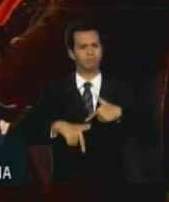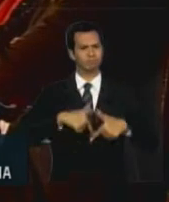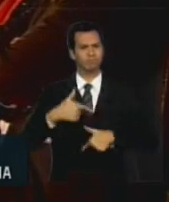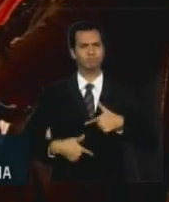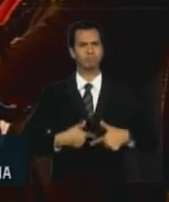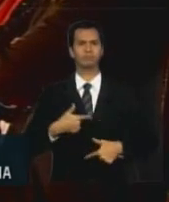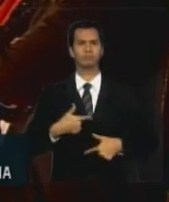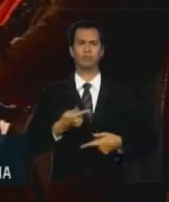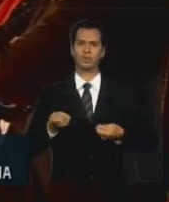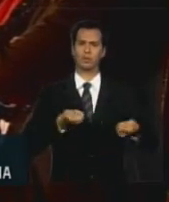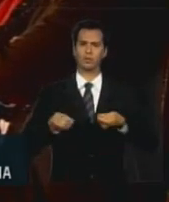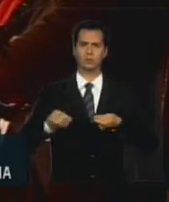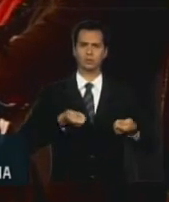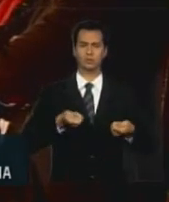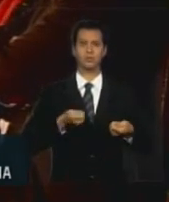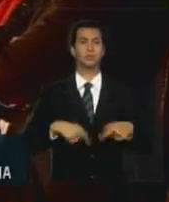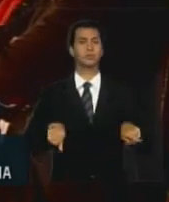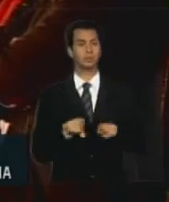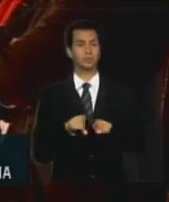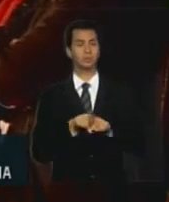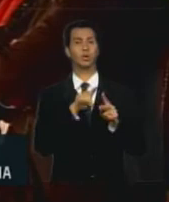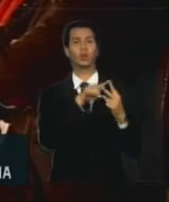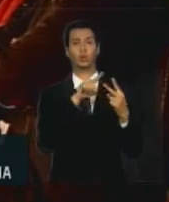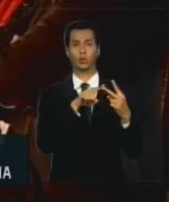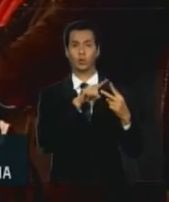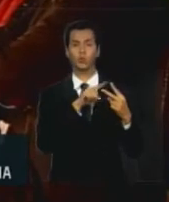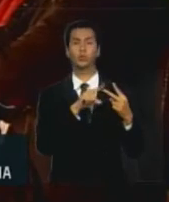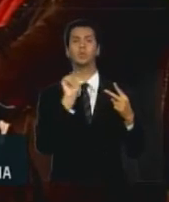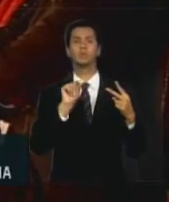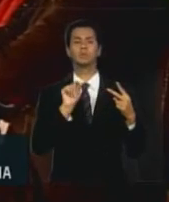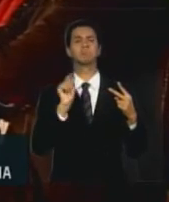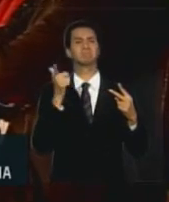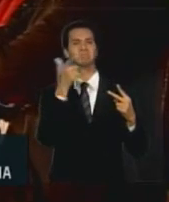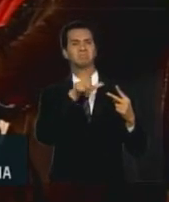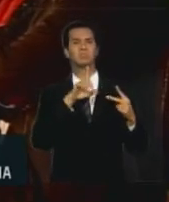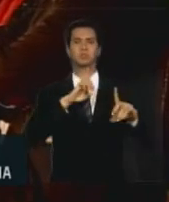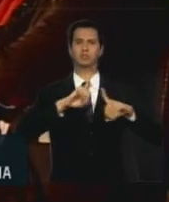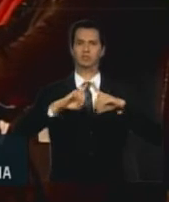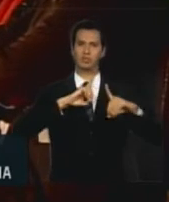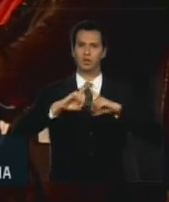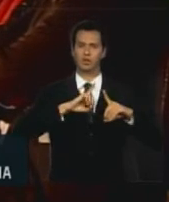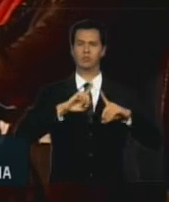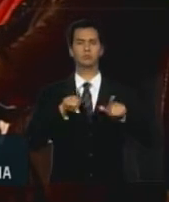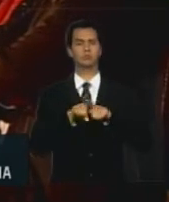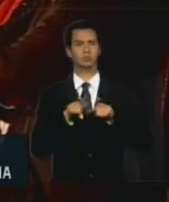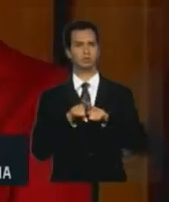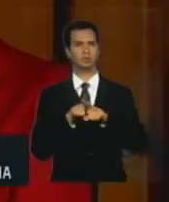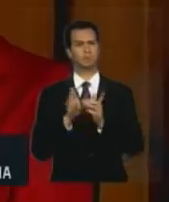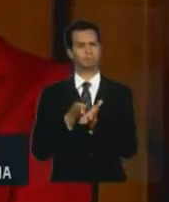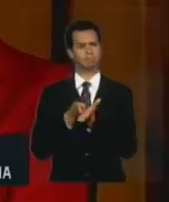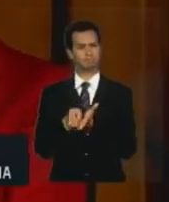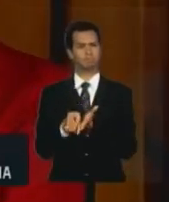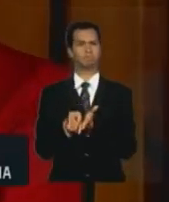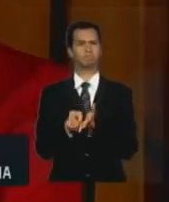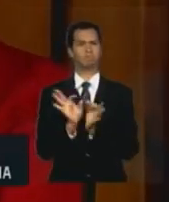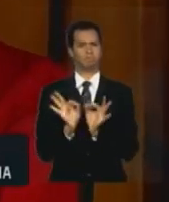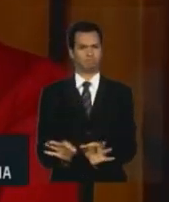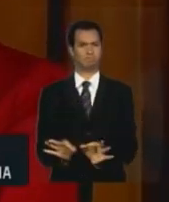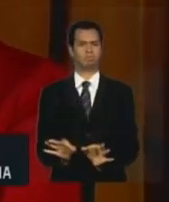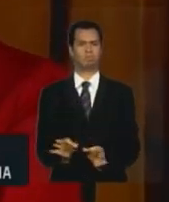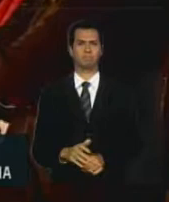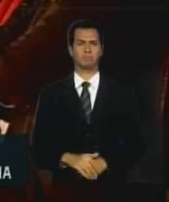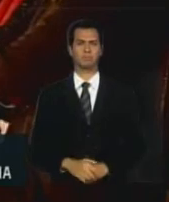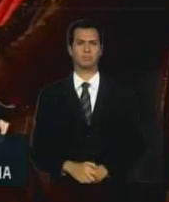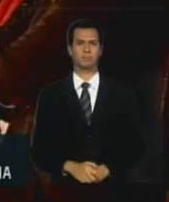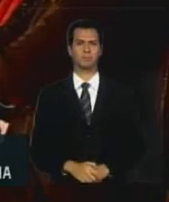e que tiveram uma capacidade de diálogo e uma fidelidade aos seus princípios federativos